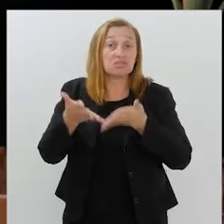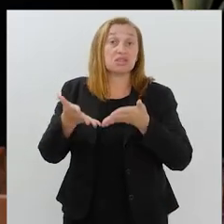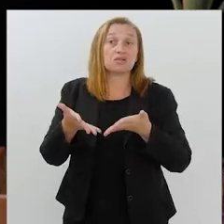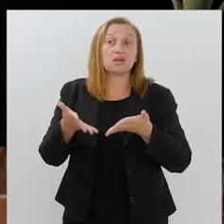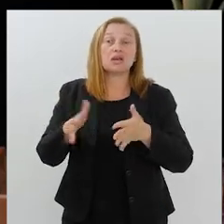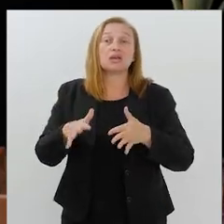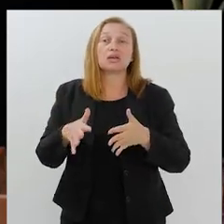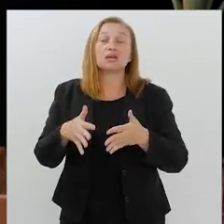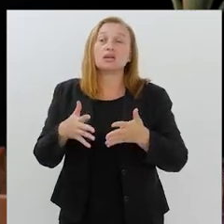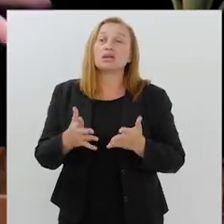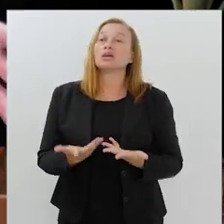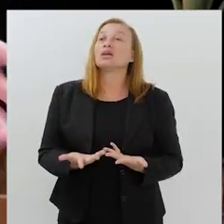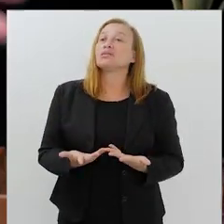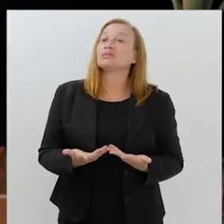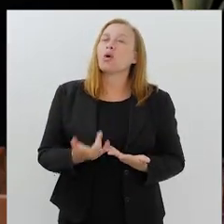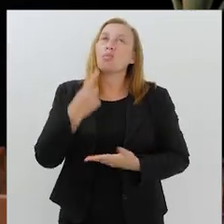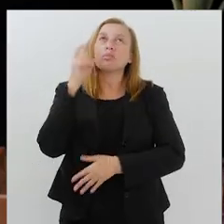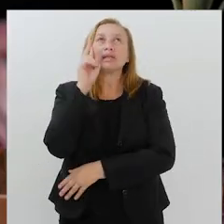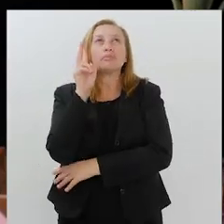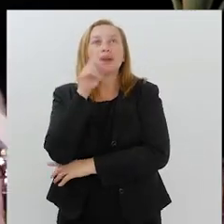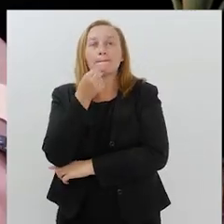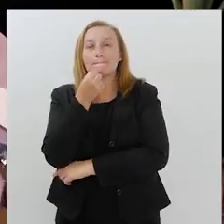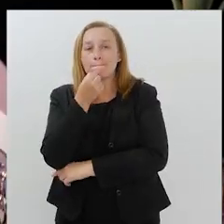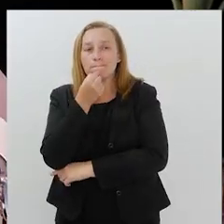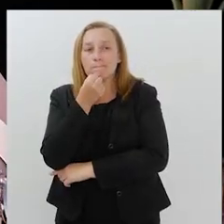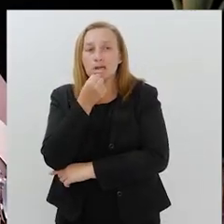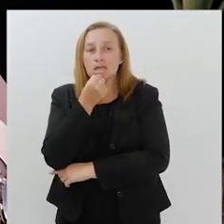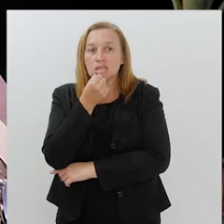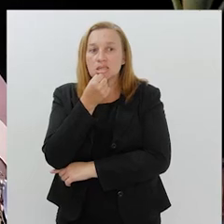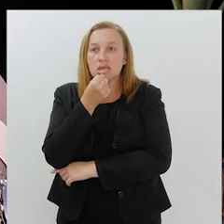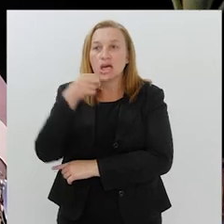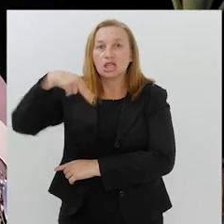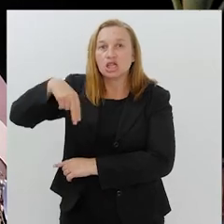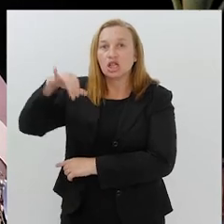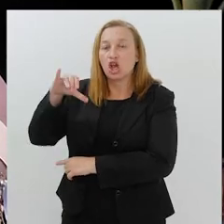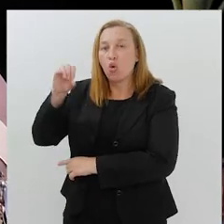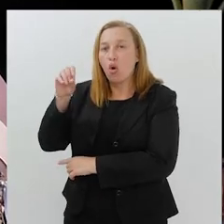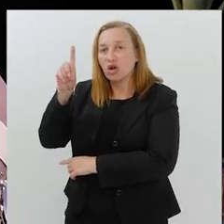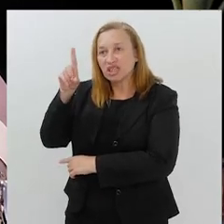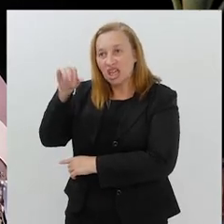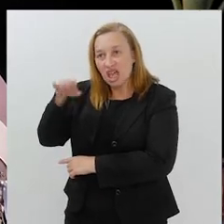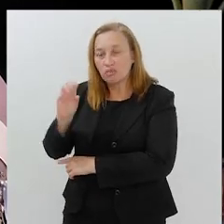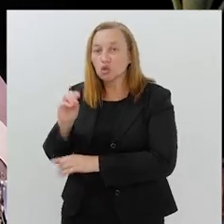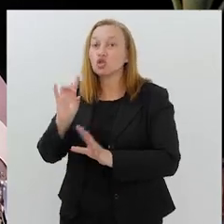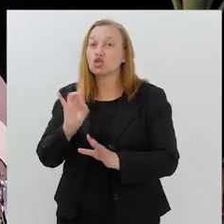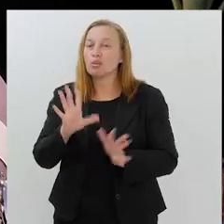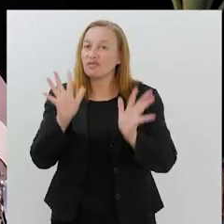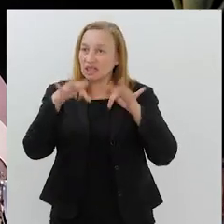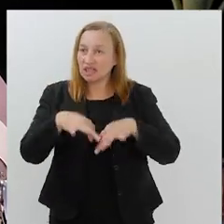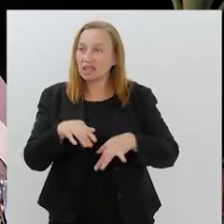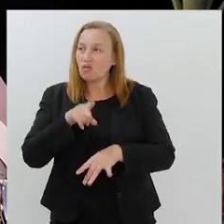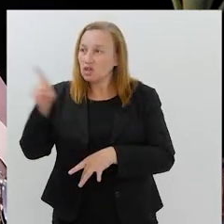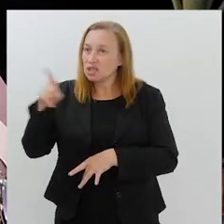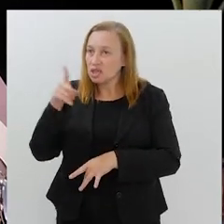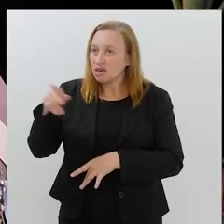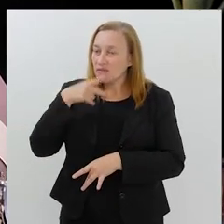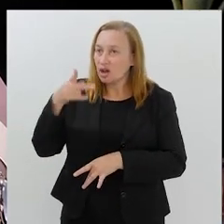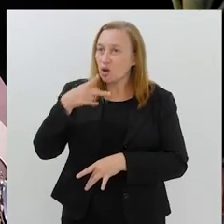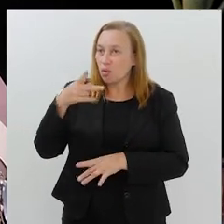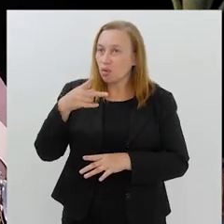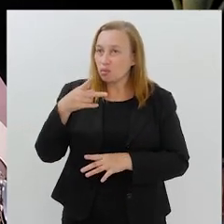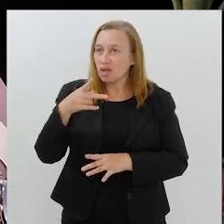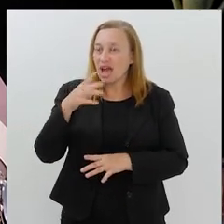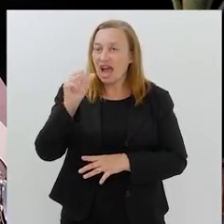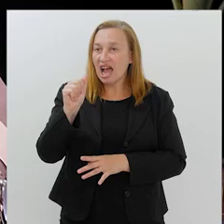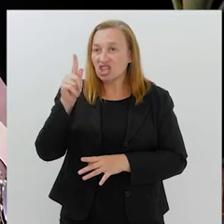iniciativas e concretizá-las eu eu me lembrei agora Nicodemos só para só para fechar Você tocou na